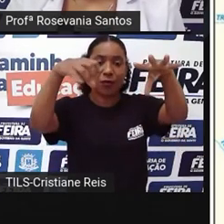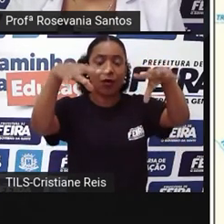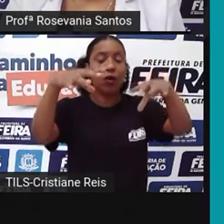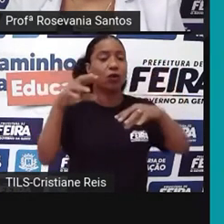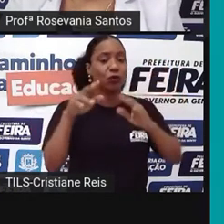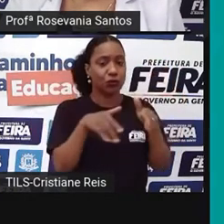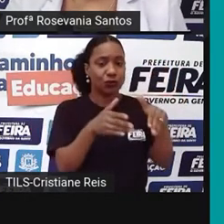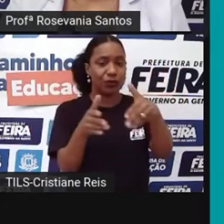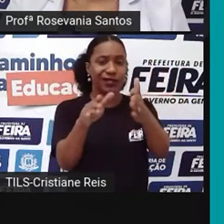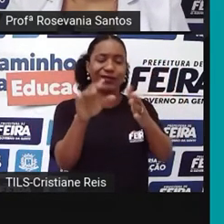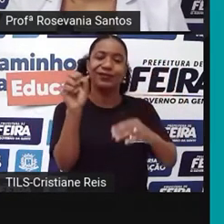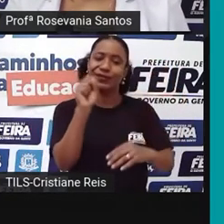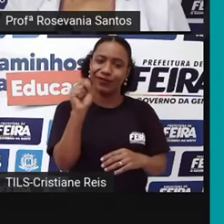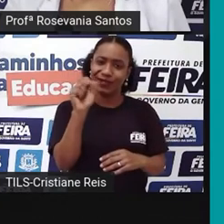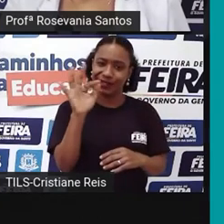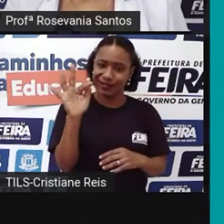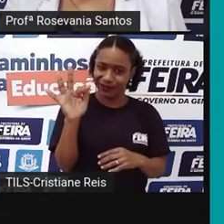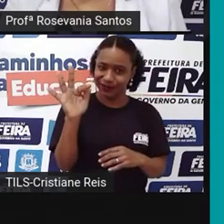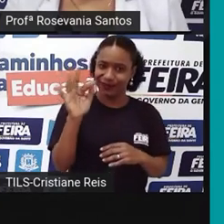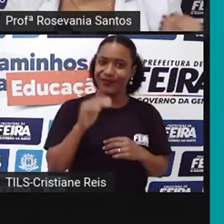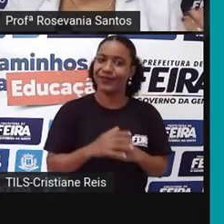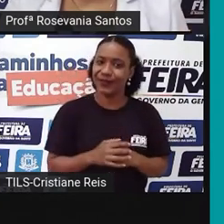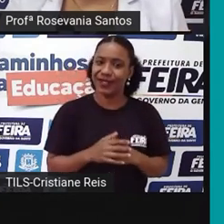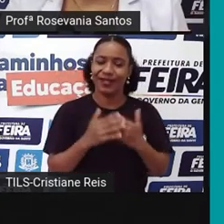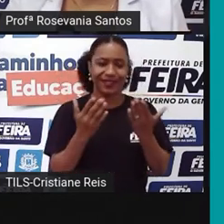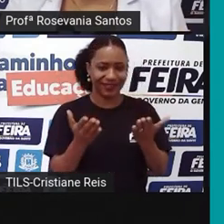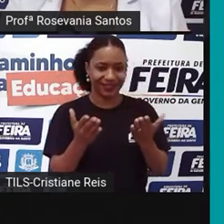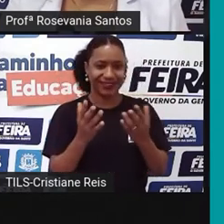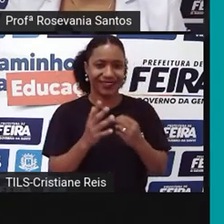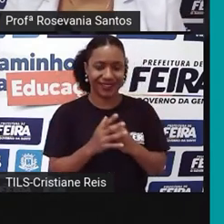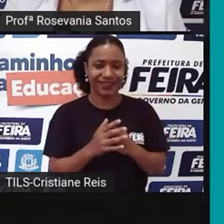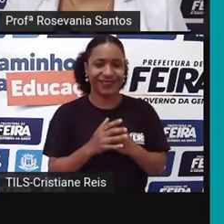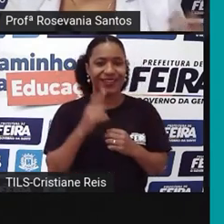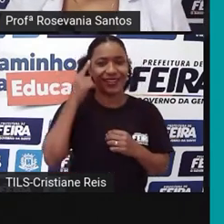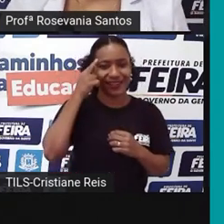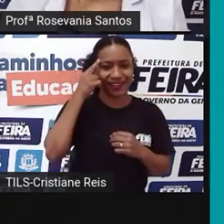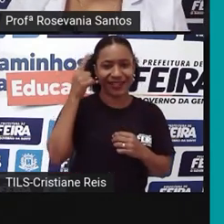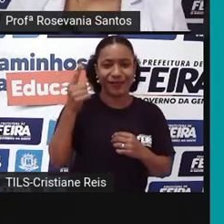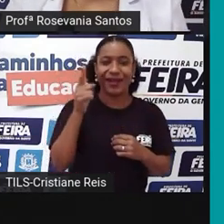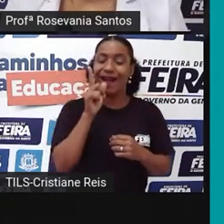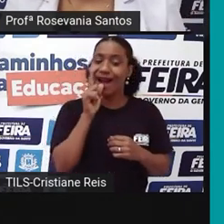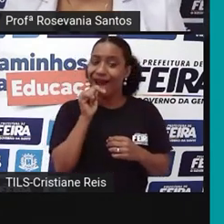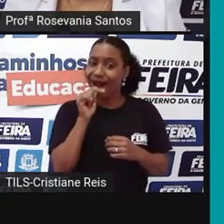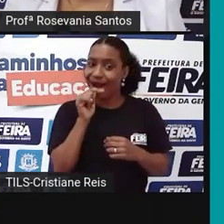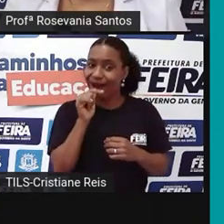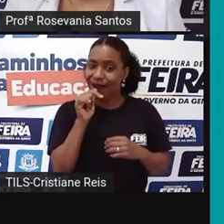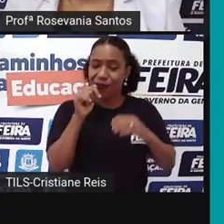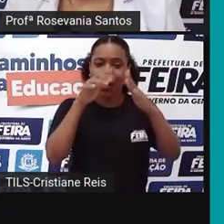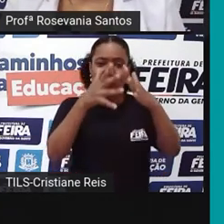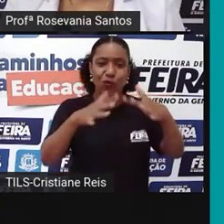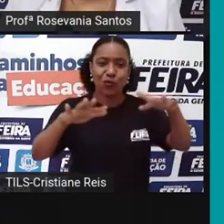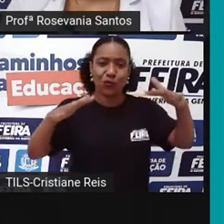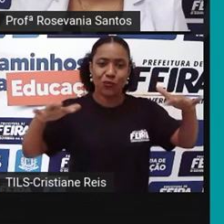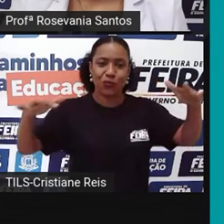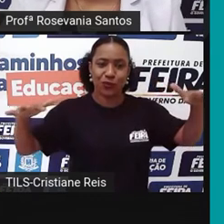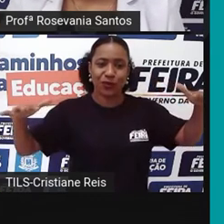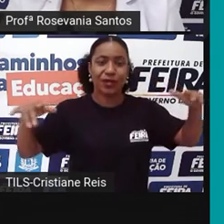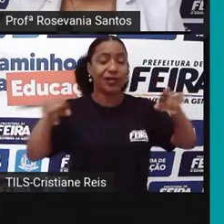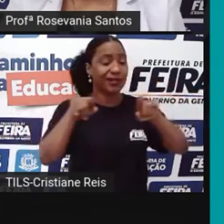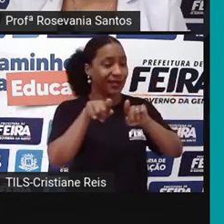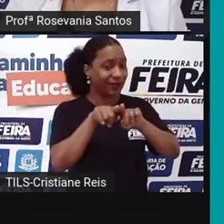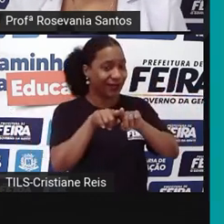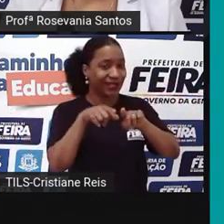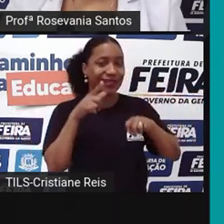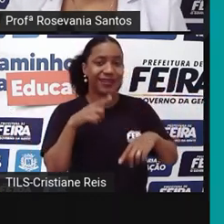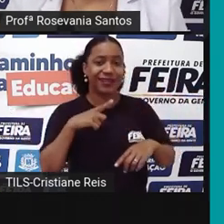um bocado. Aí eu falei que a gente falou, né, das águas superficiais e das águas subterrâneas. A gente tem o aquífero do